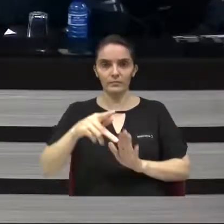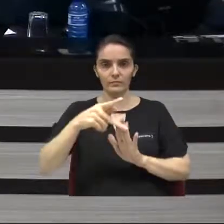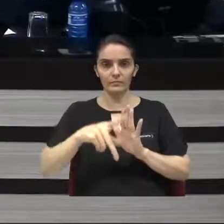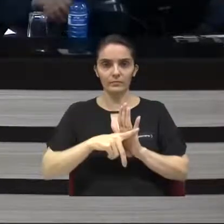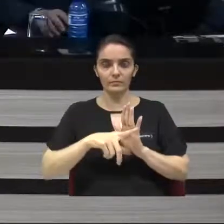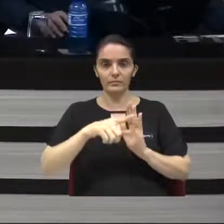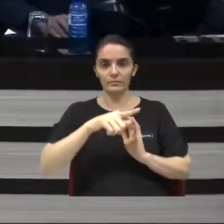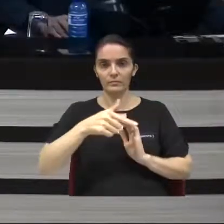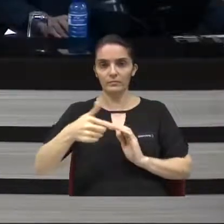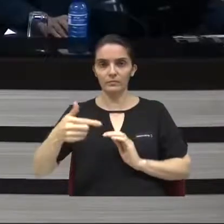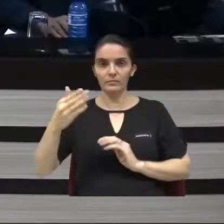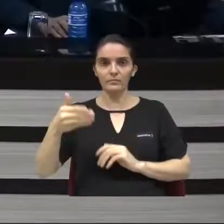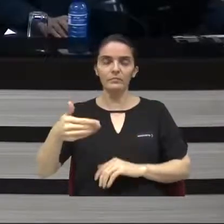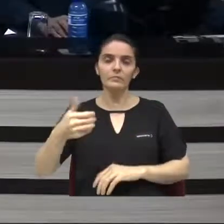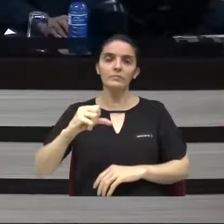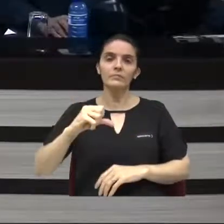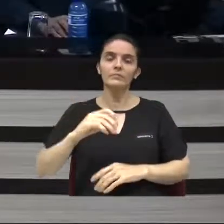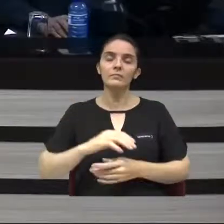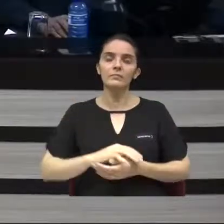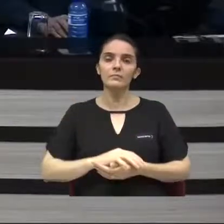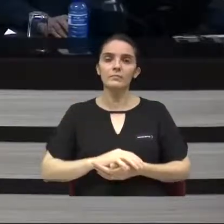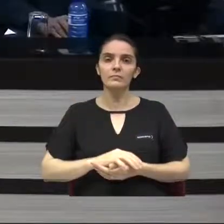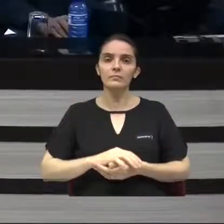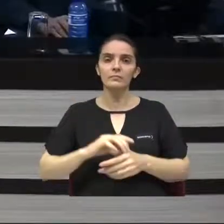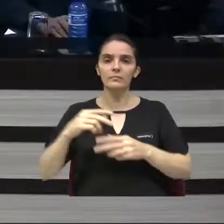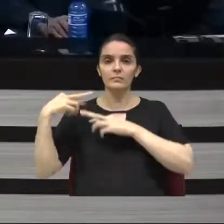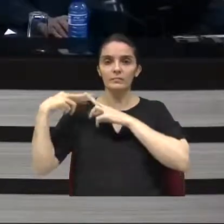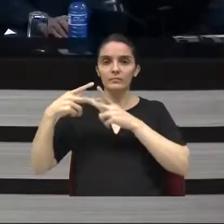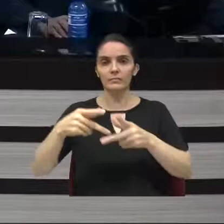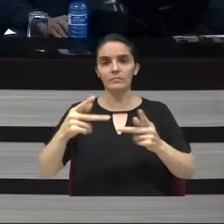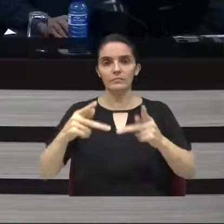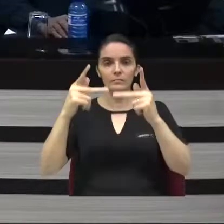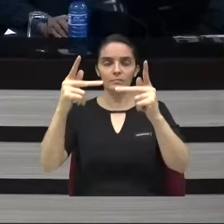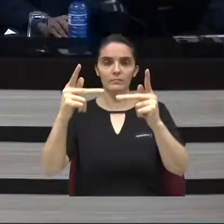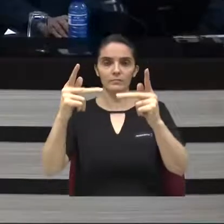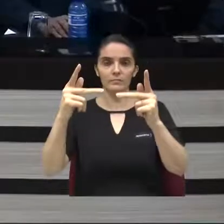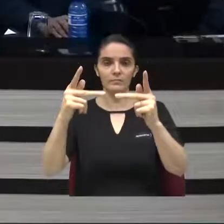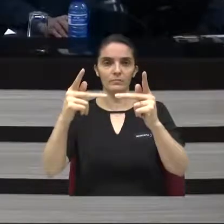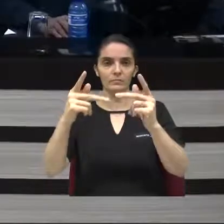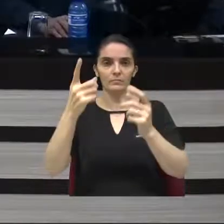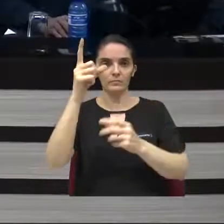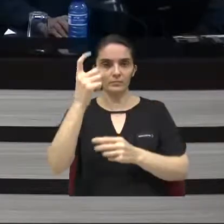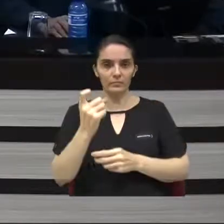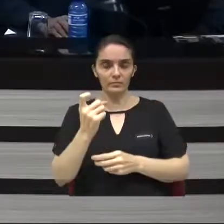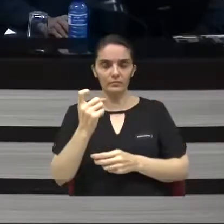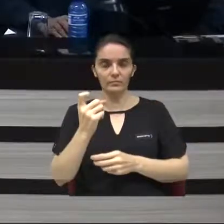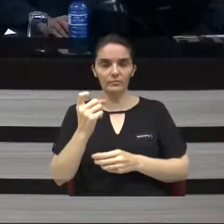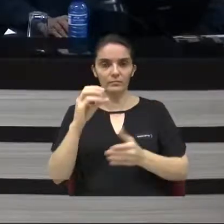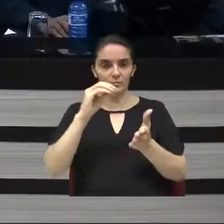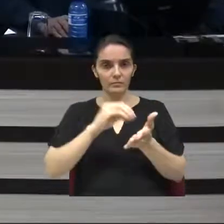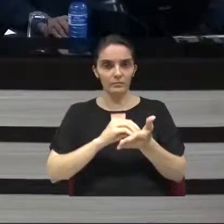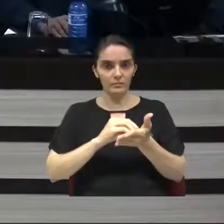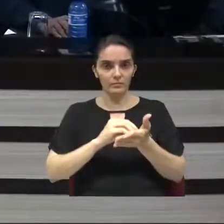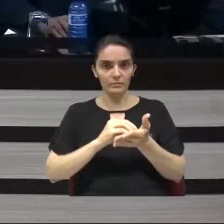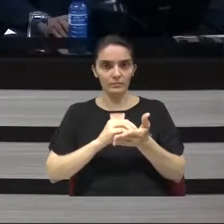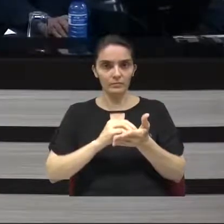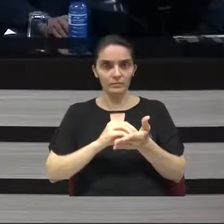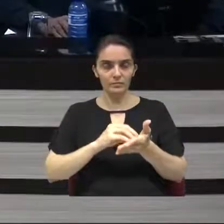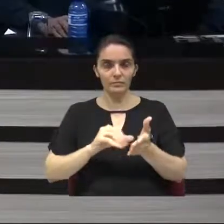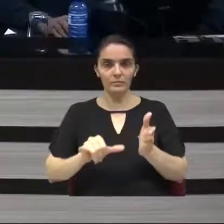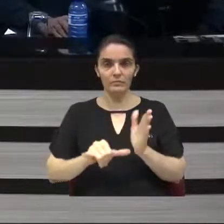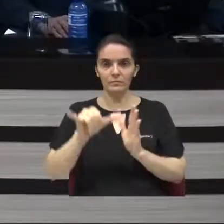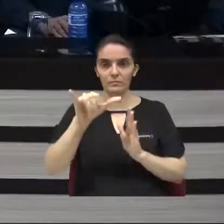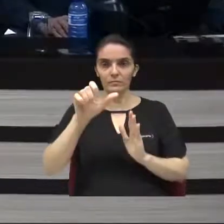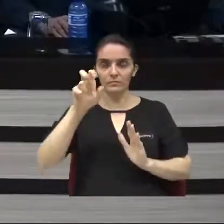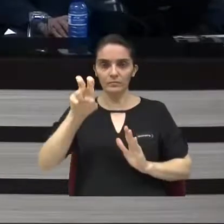número 22/2019, que altera o parágrafo único e acrescenta o inciso 5º no artigo